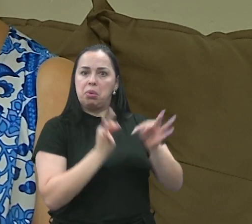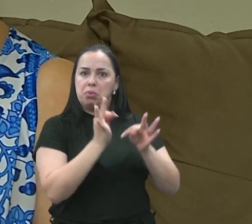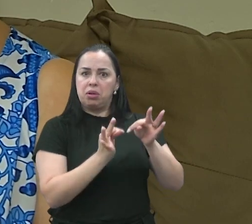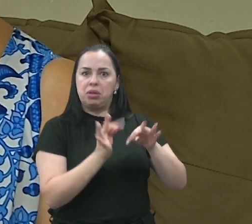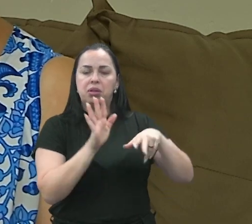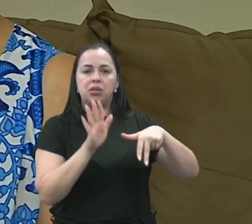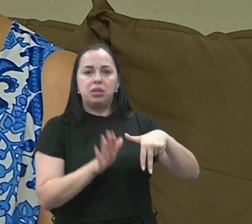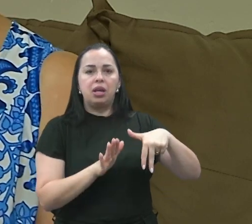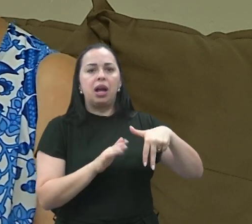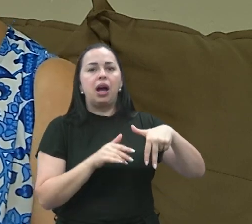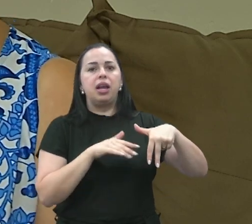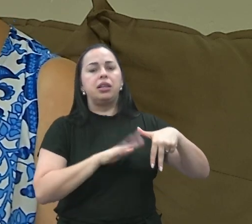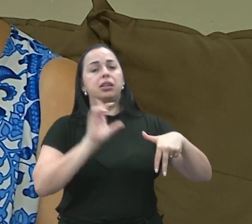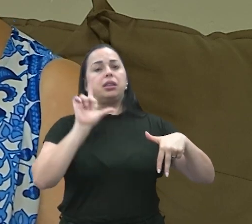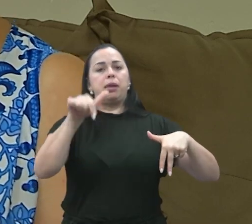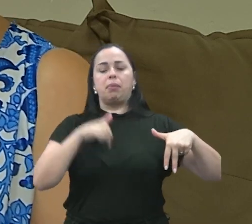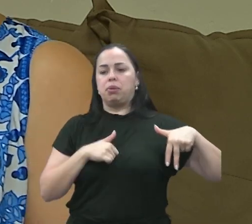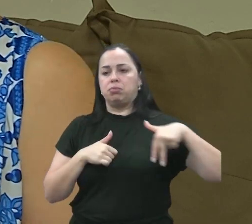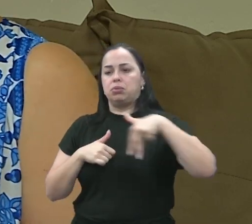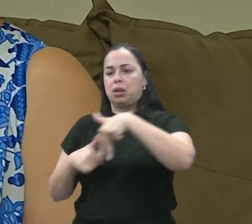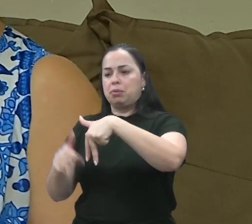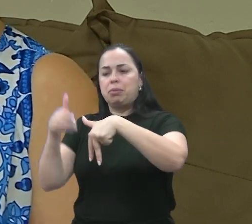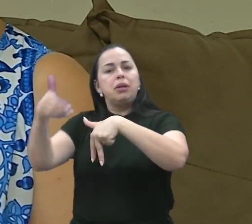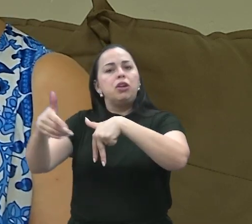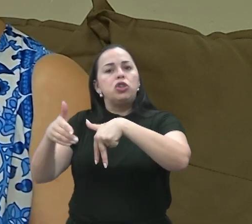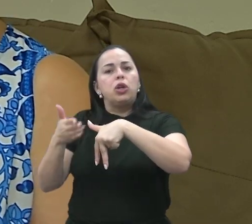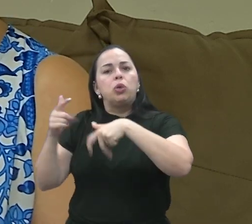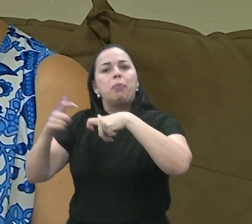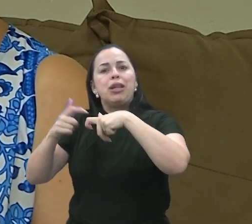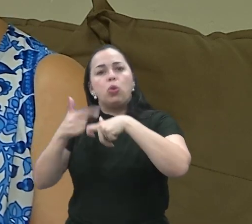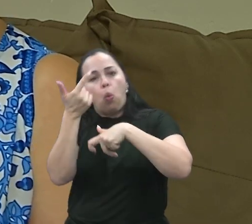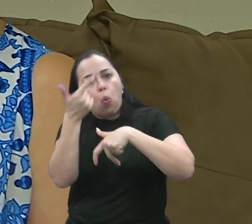tinha nada vascular. O dia que eu cheguei no vascular, era só cortar.